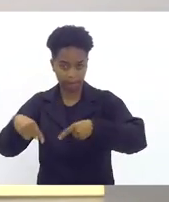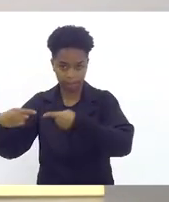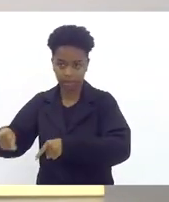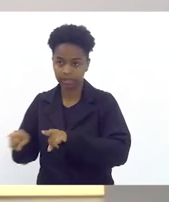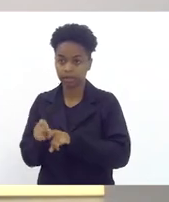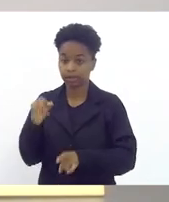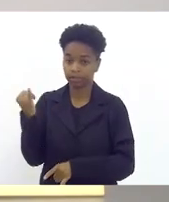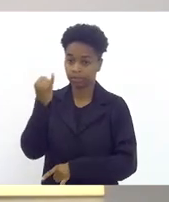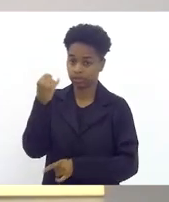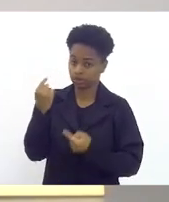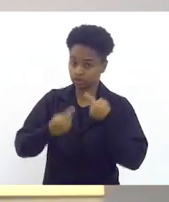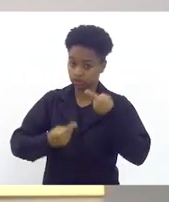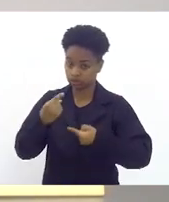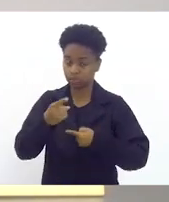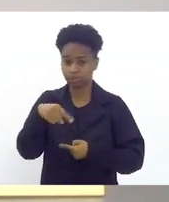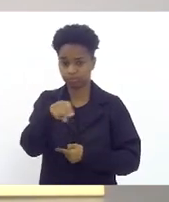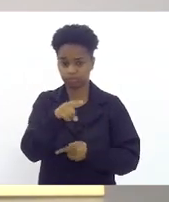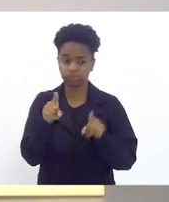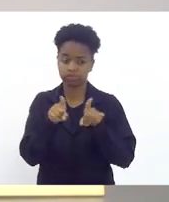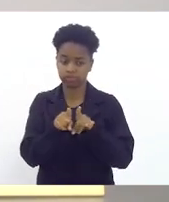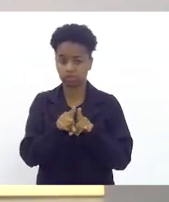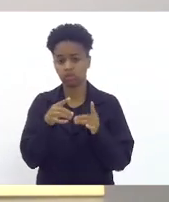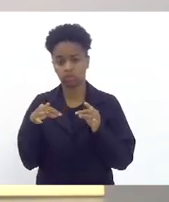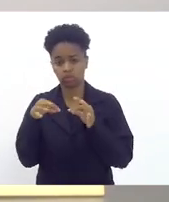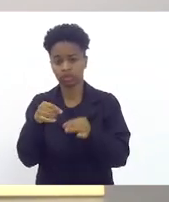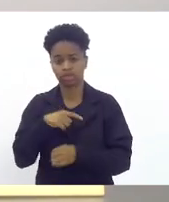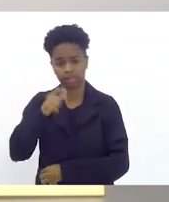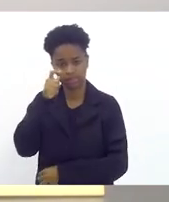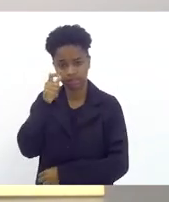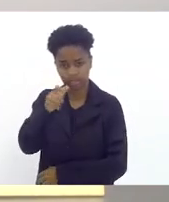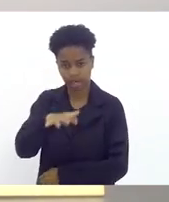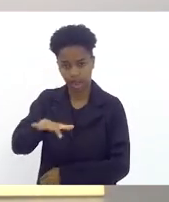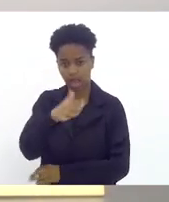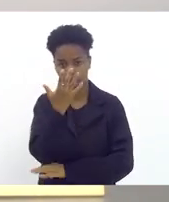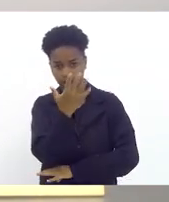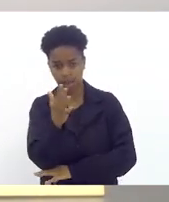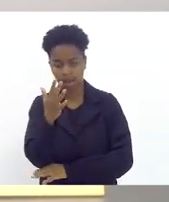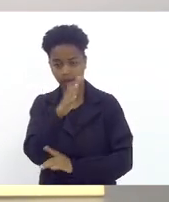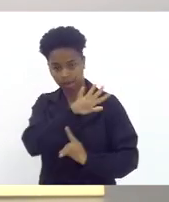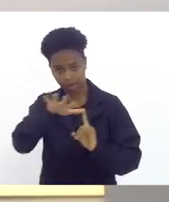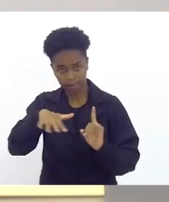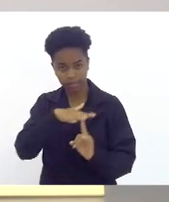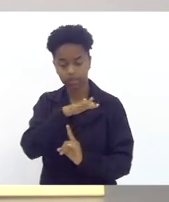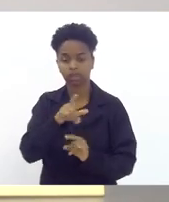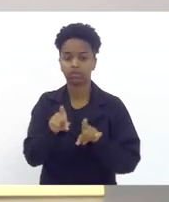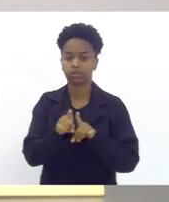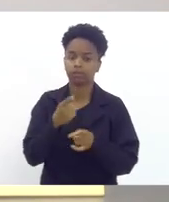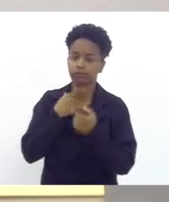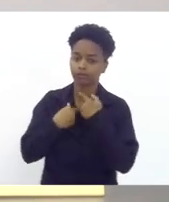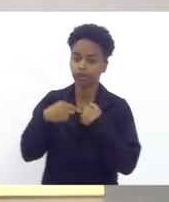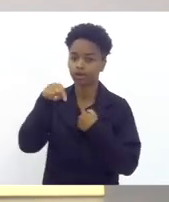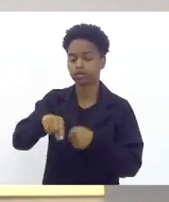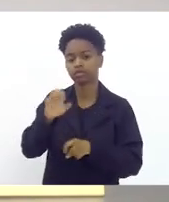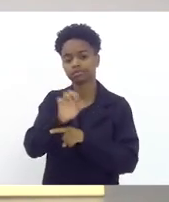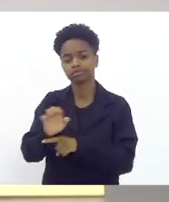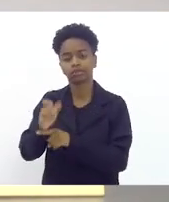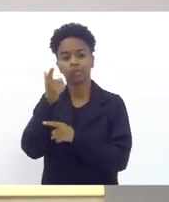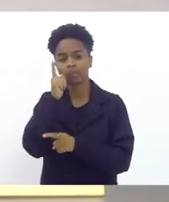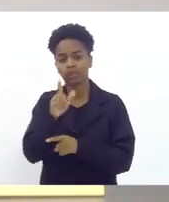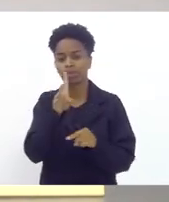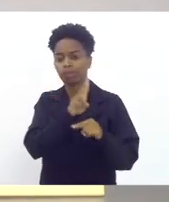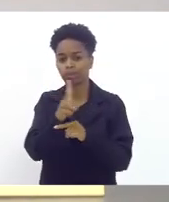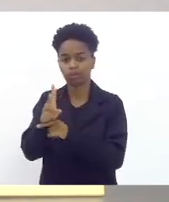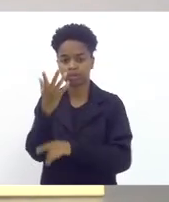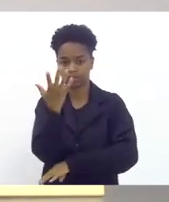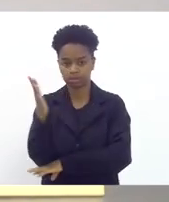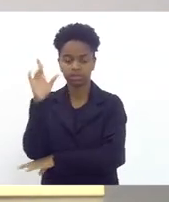acontecerem aqui que todos que estão aqui acho que são todos que tem o interesse na causa ambiental querem que o estado né esteja conservada a